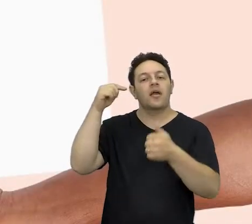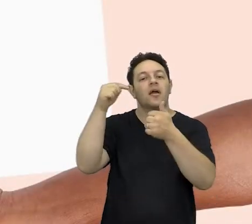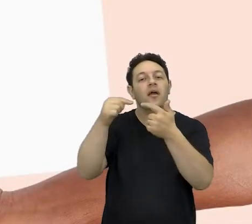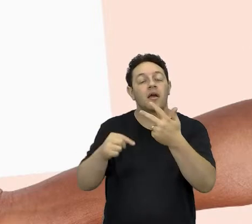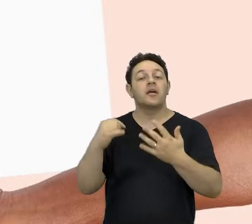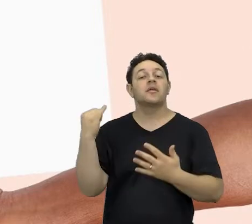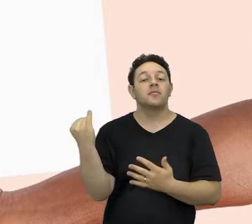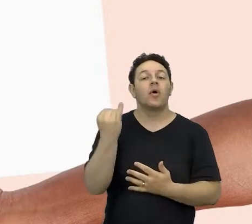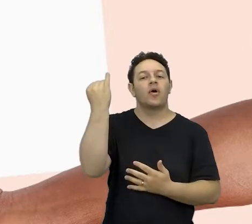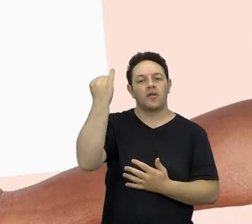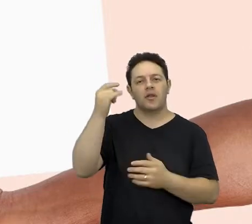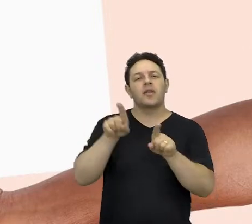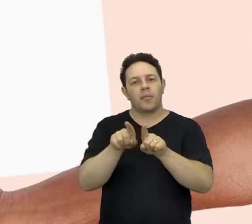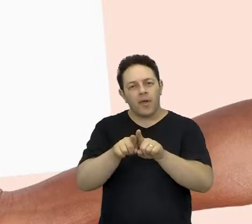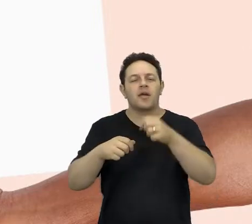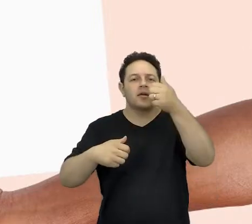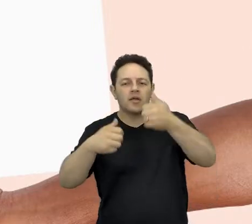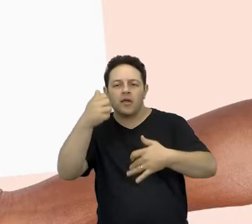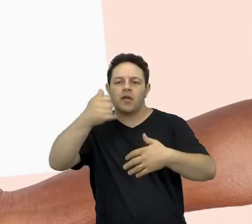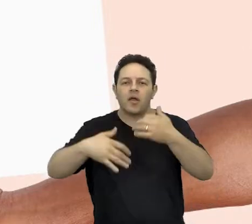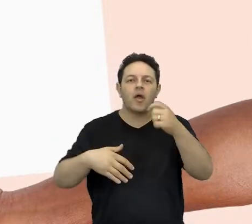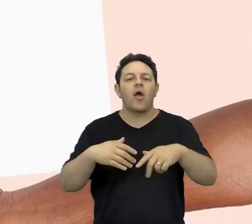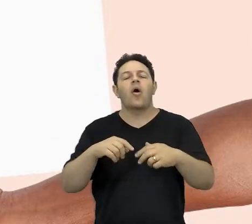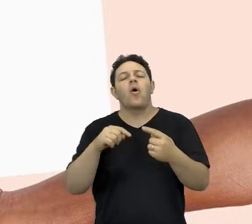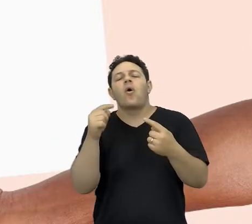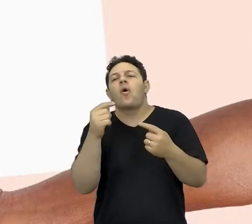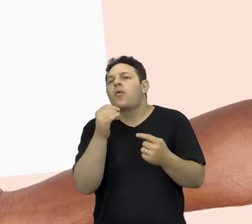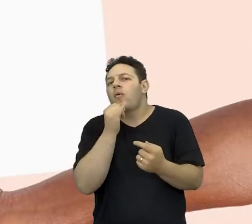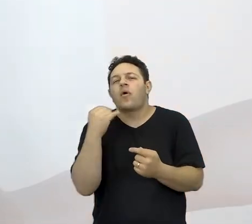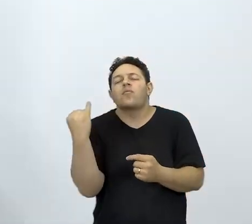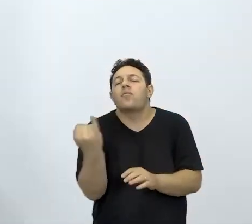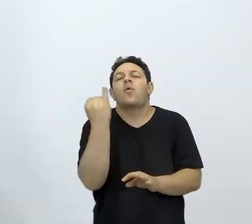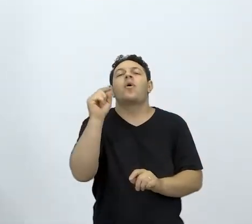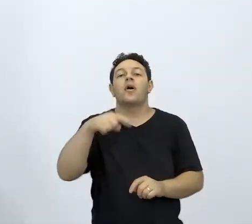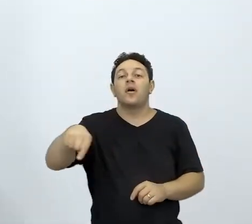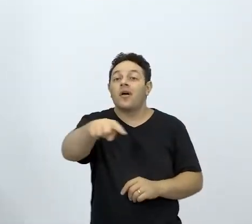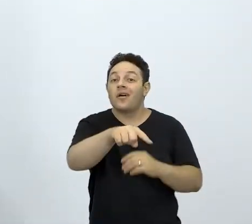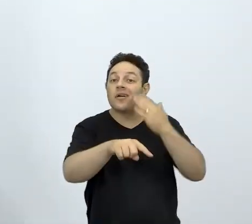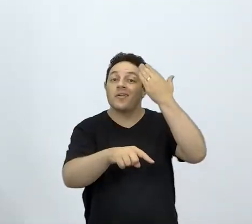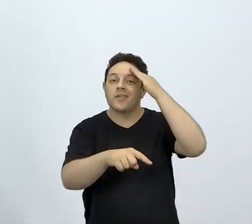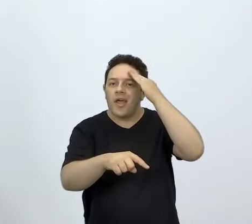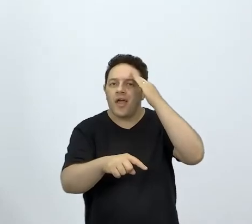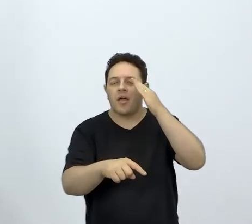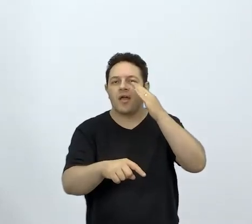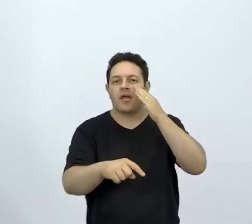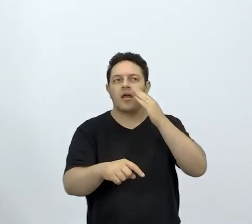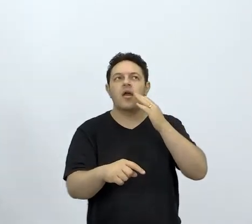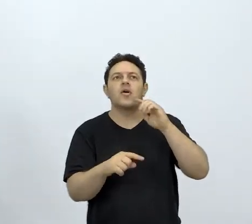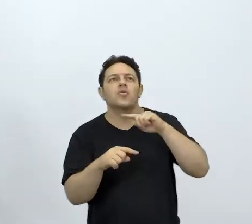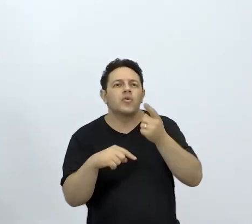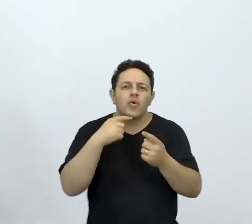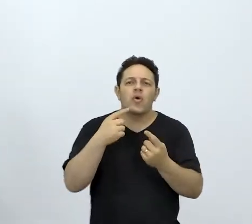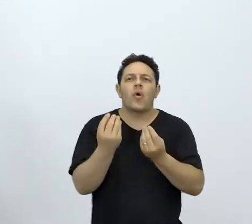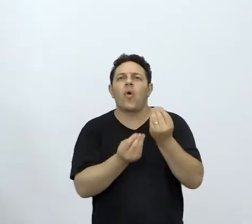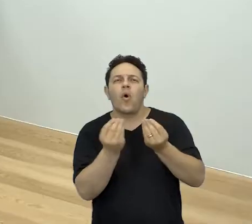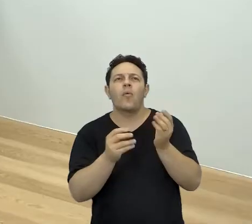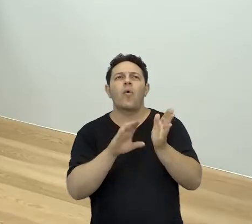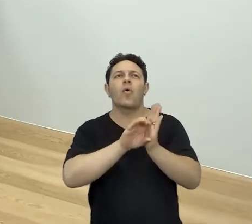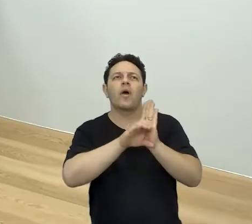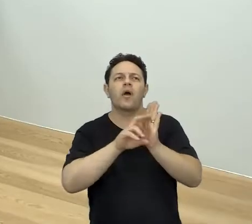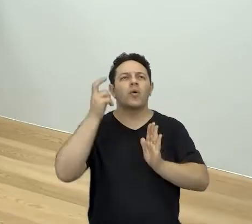importantes e fala de outras maneiras, aquilo que é fundamental, que é vocês entenderem, não terem dúvida sobre o conceito de